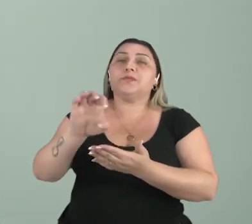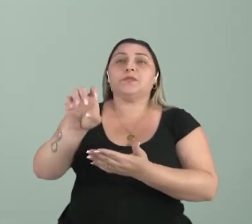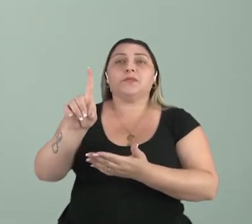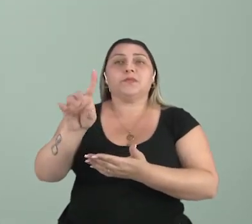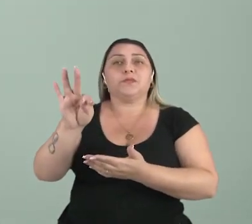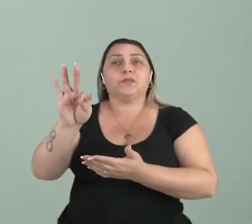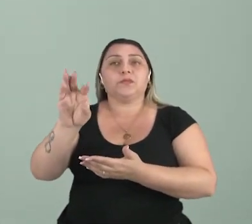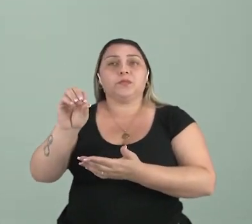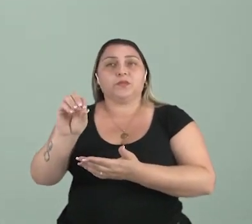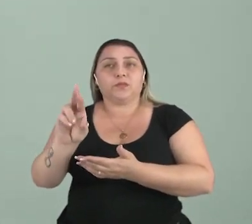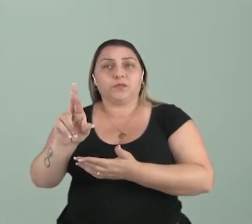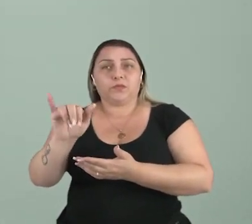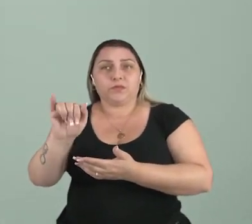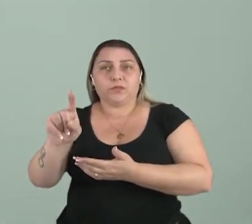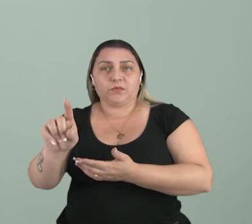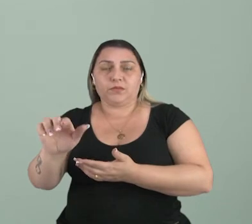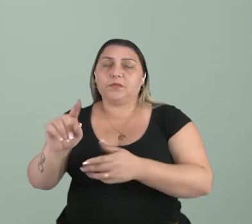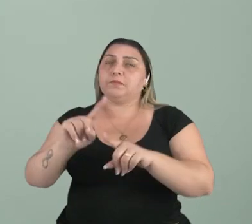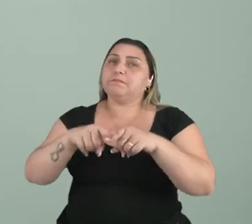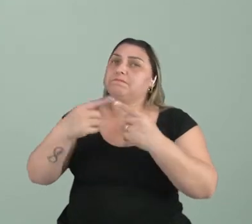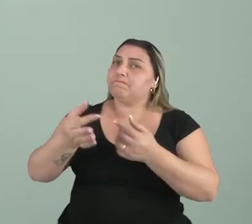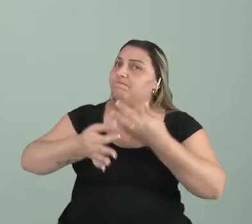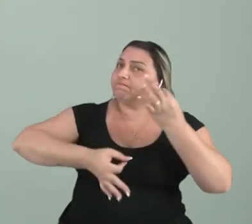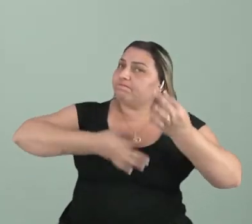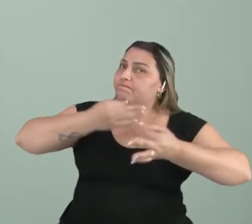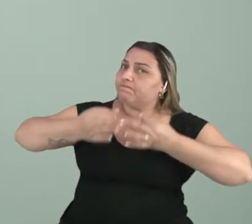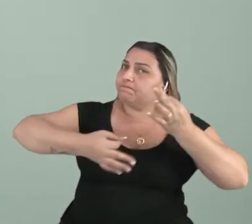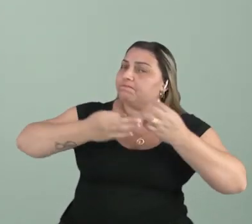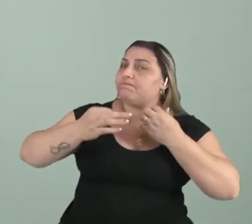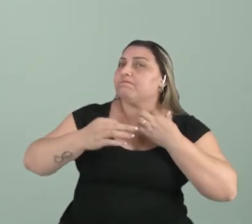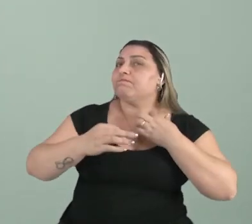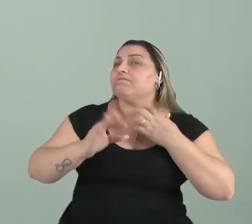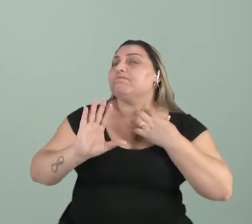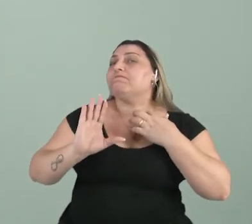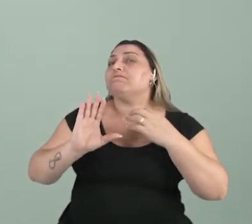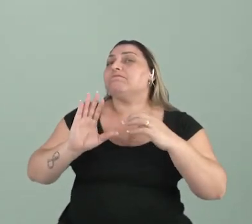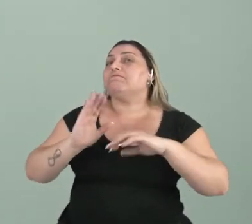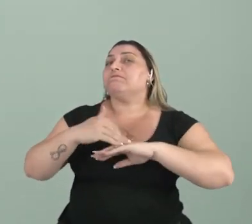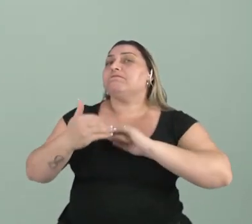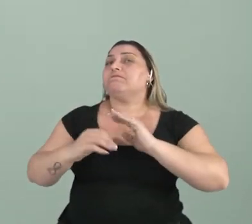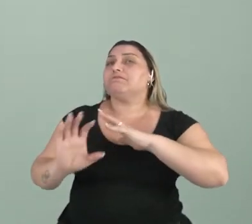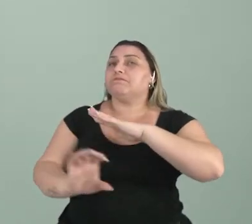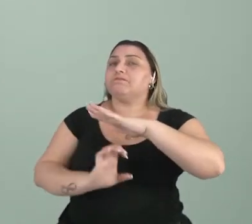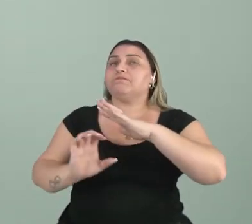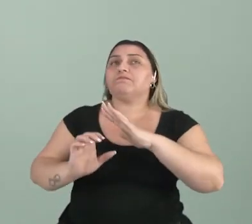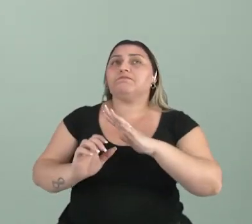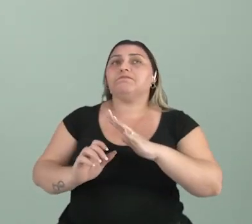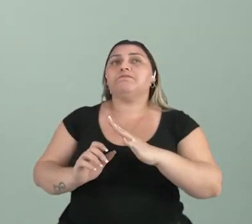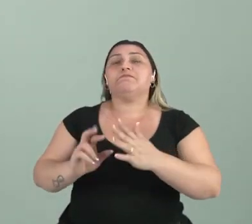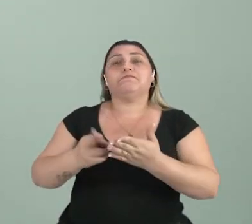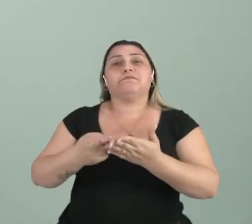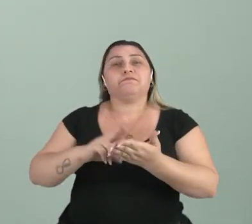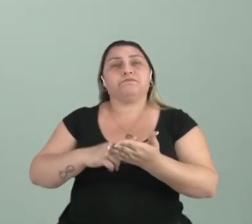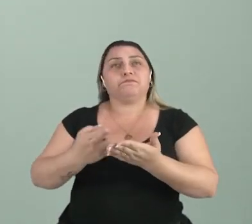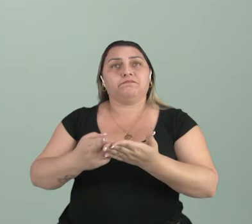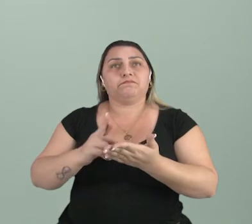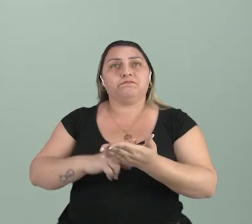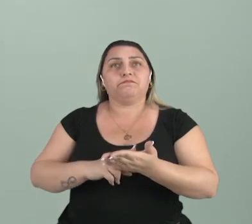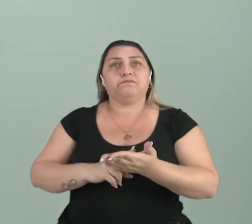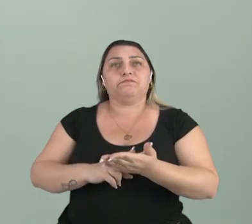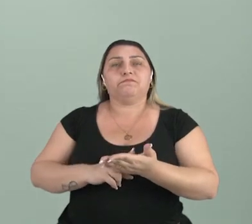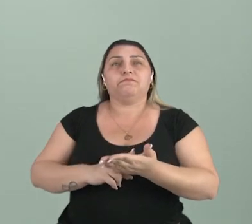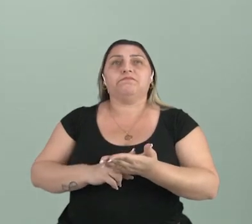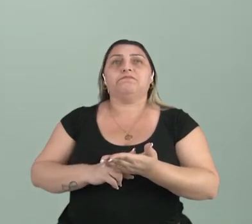editorial, mas assim, geralmente a opinião de toda a empresa, né, do jornal, da revista,